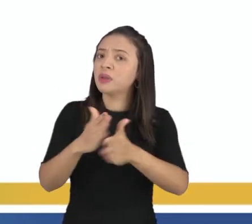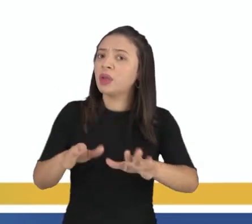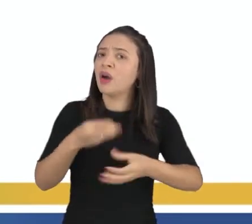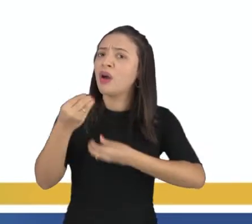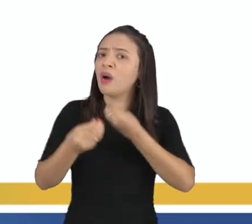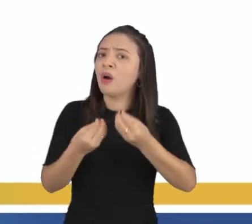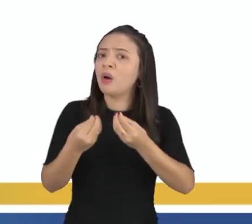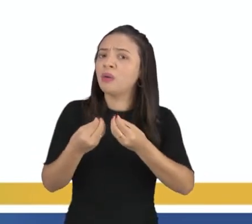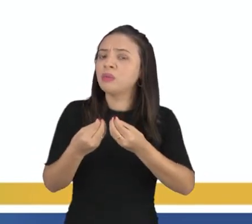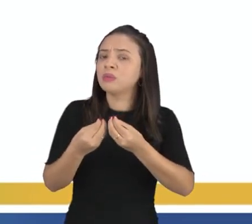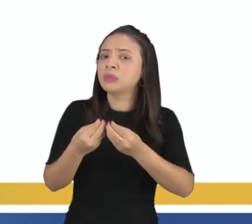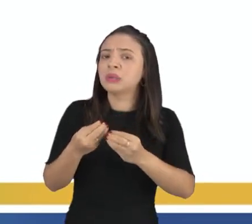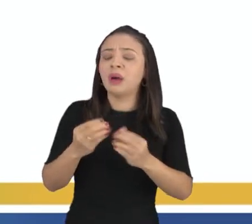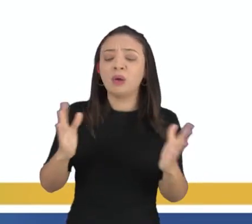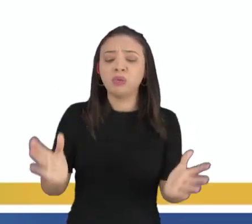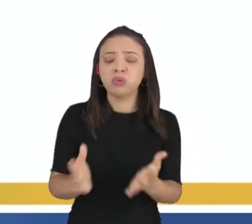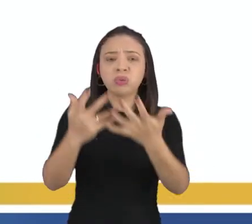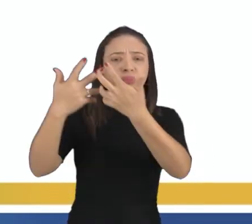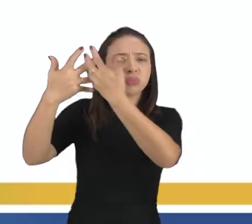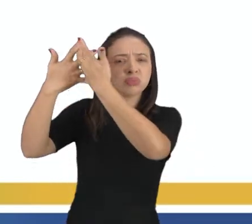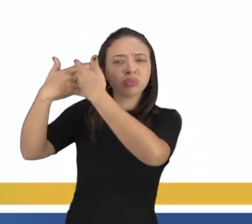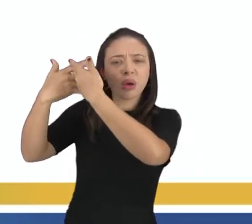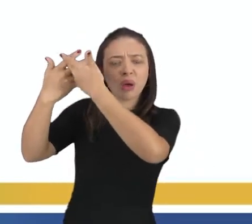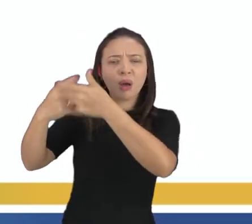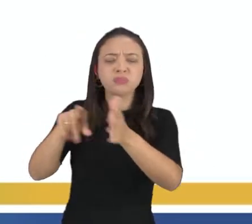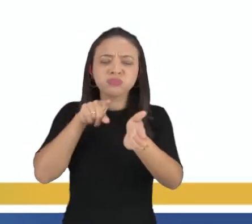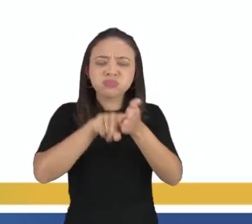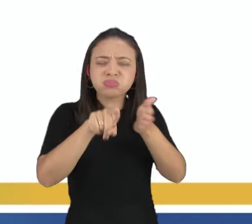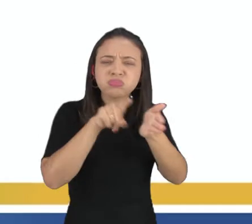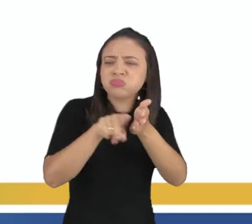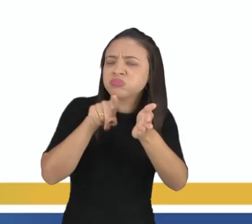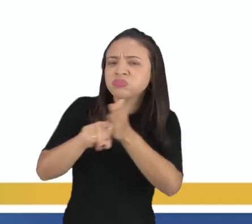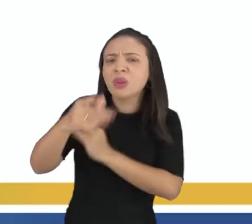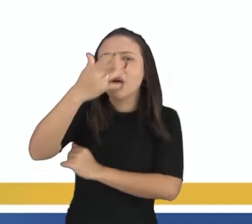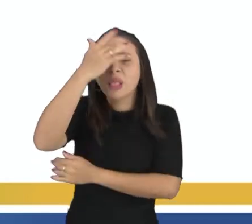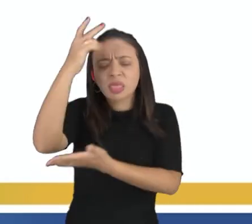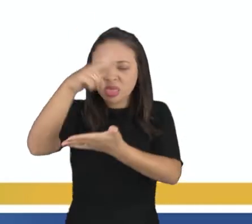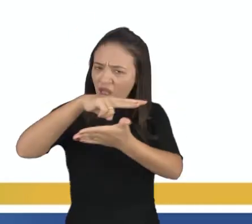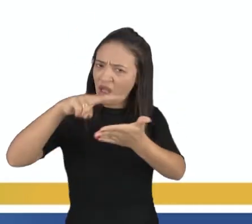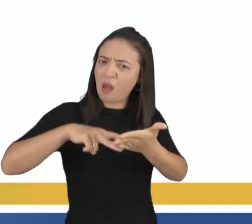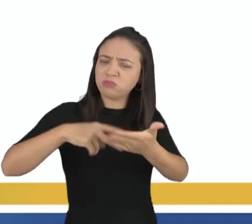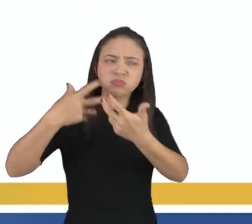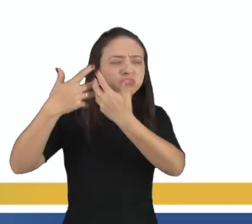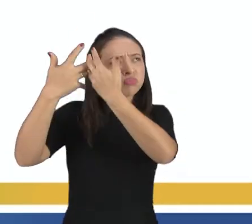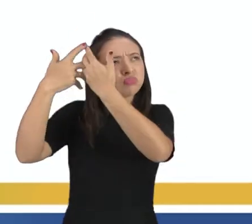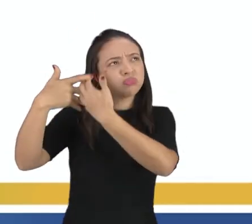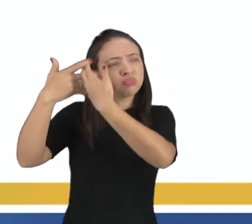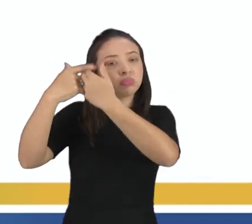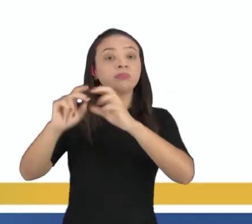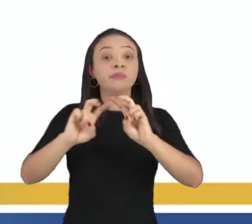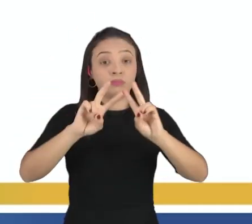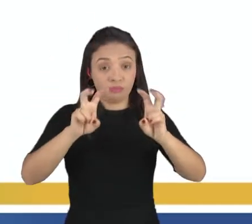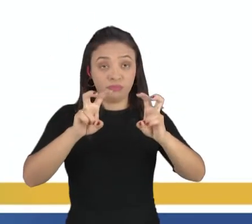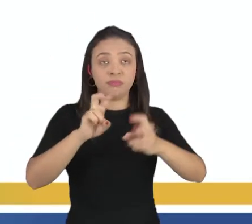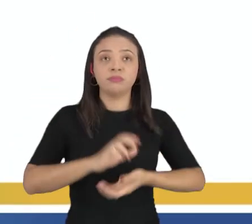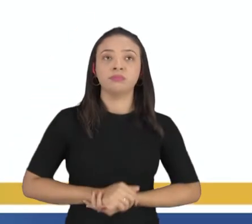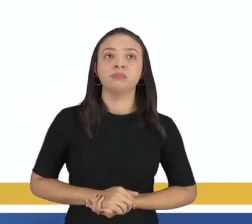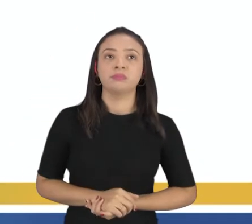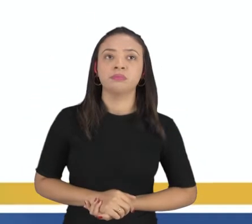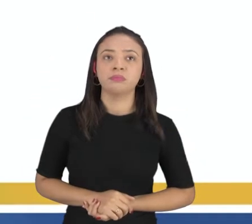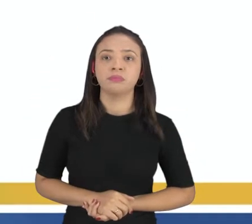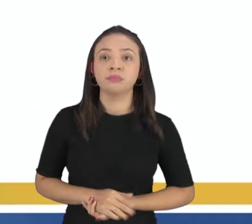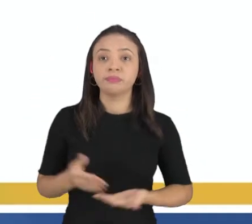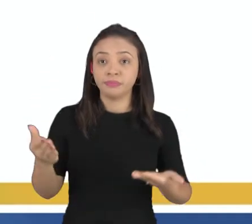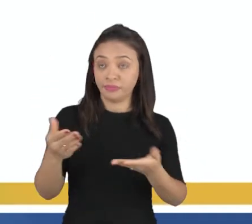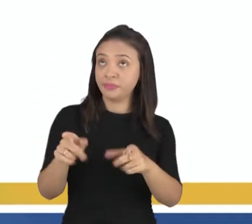uma parte reflexiva, né? Questionando para as pessoas pensarem a respeito daquele tema.